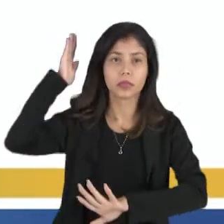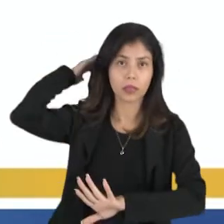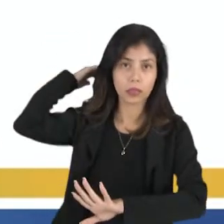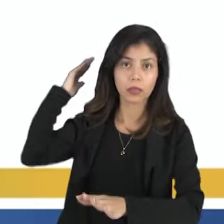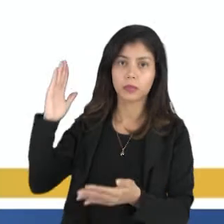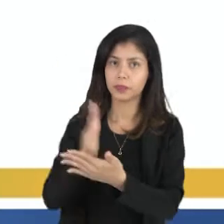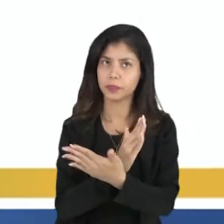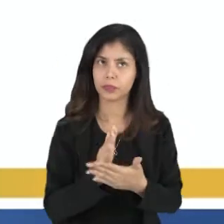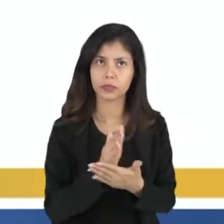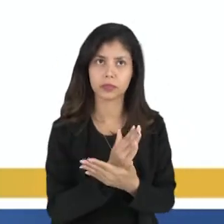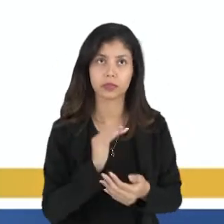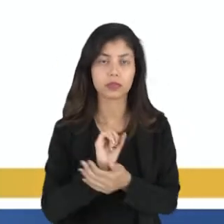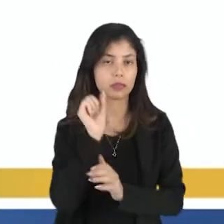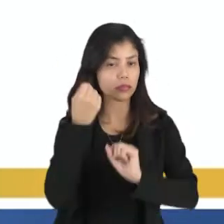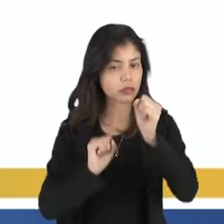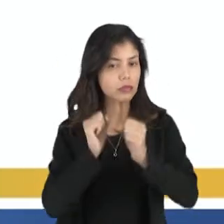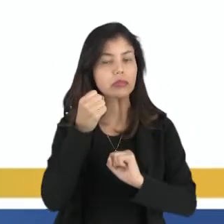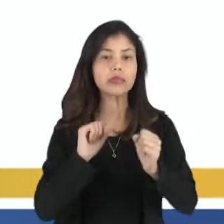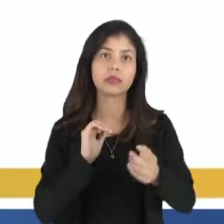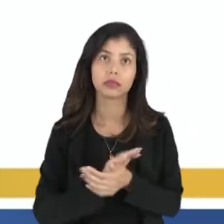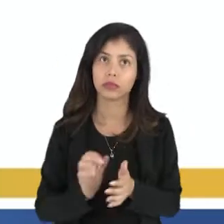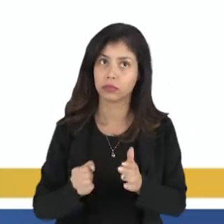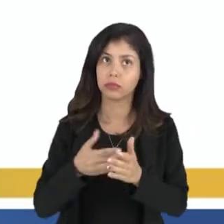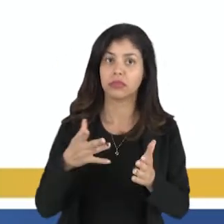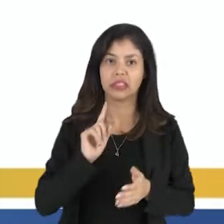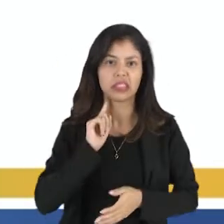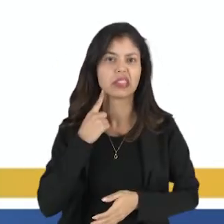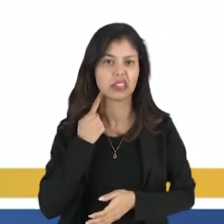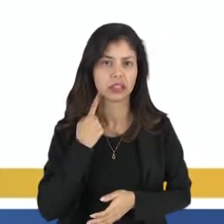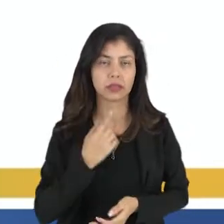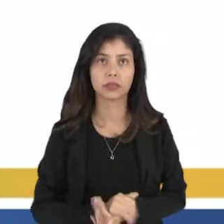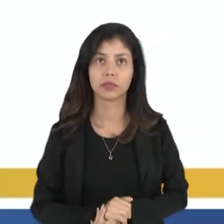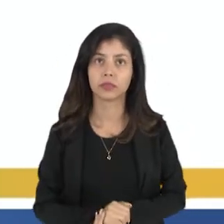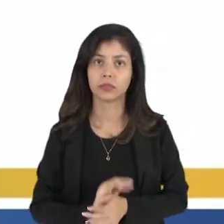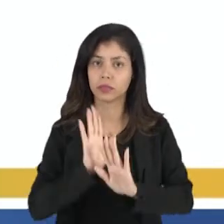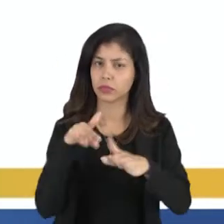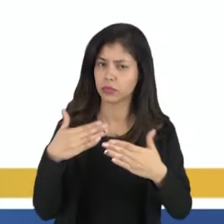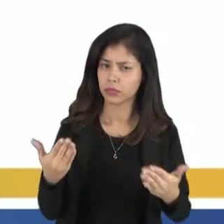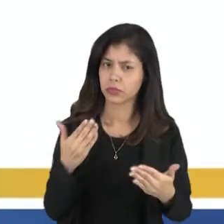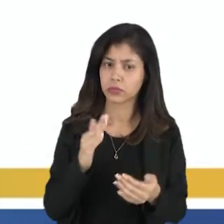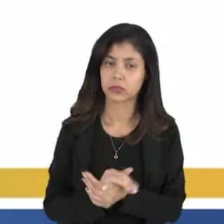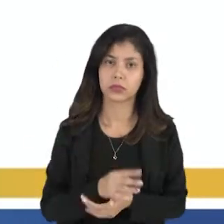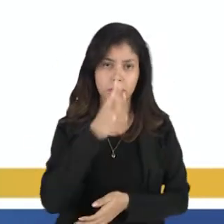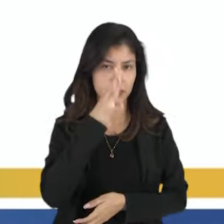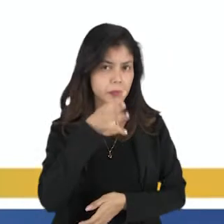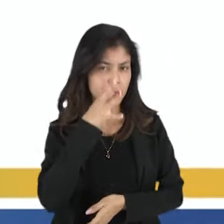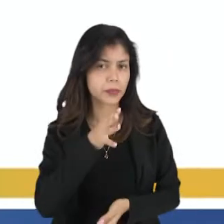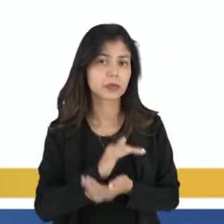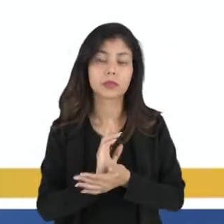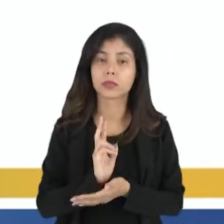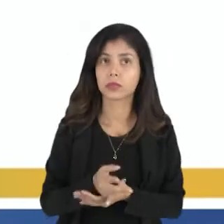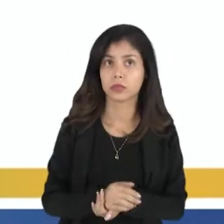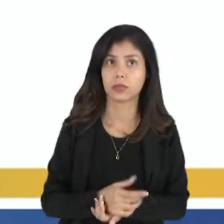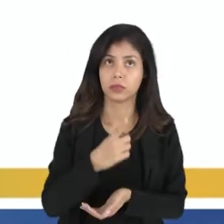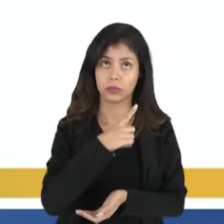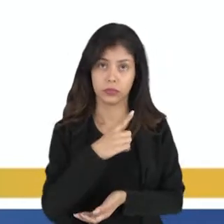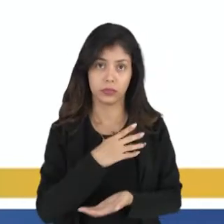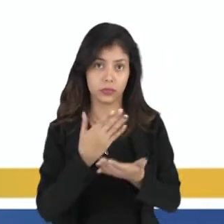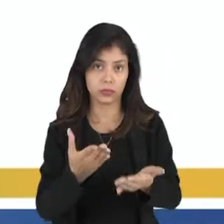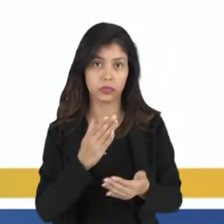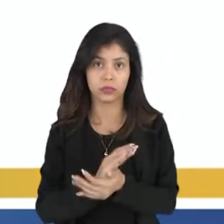fundo algumas indústrias muito poluentes. E qual é a crítica contida